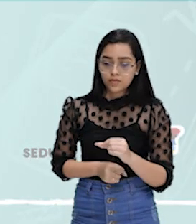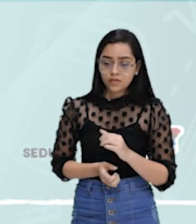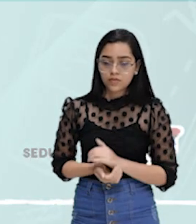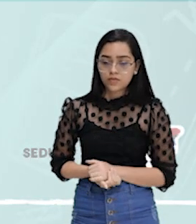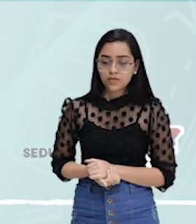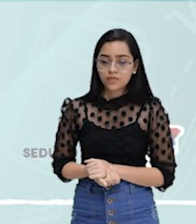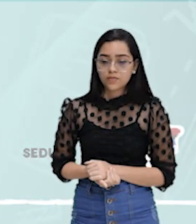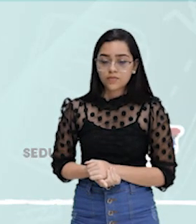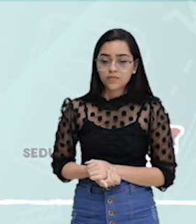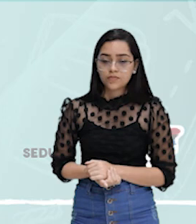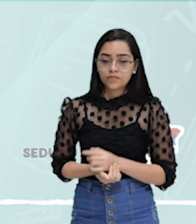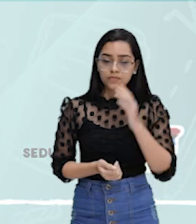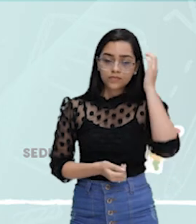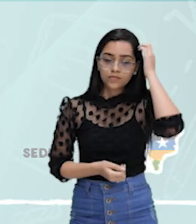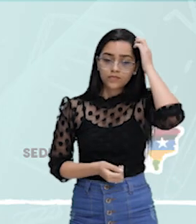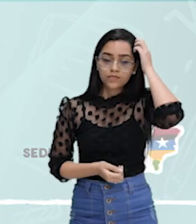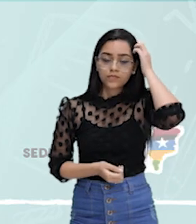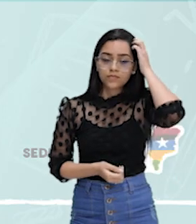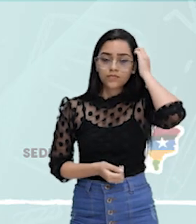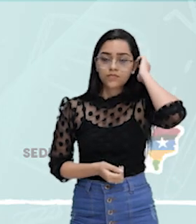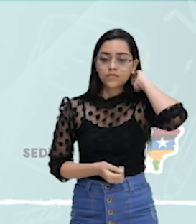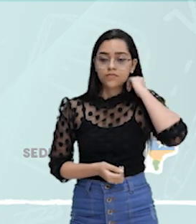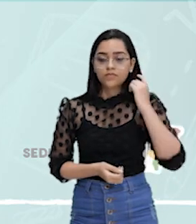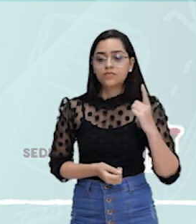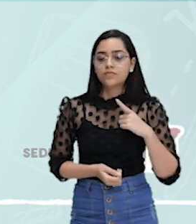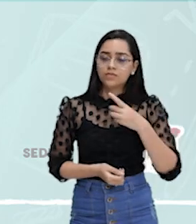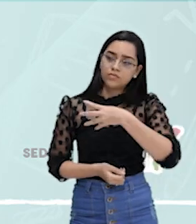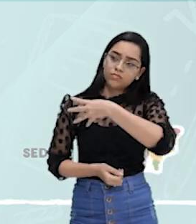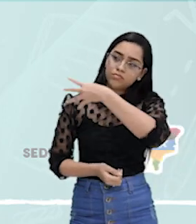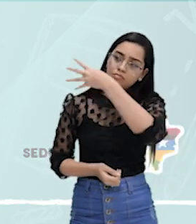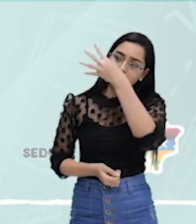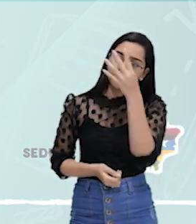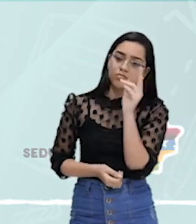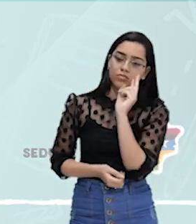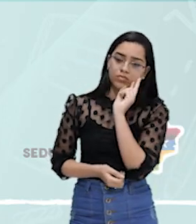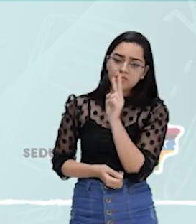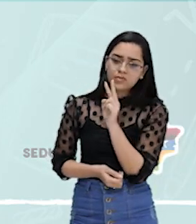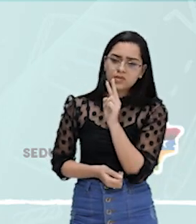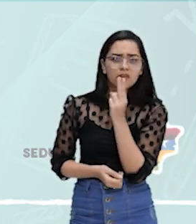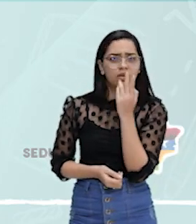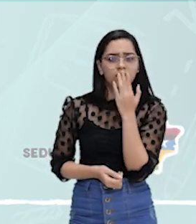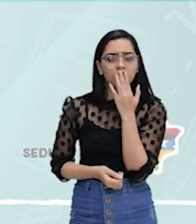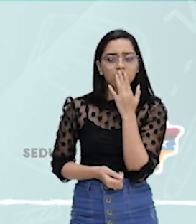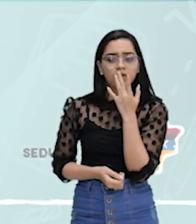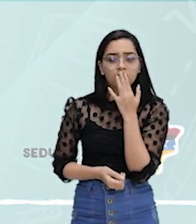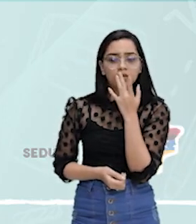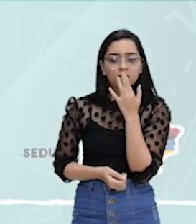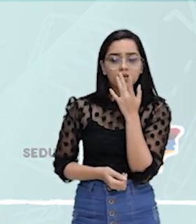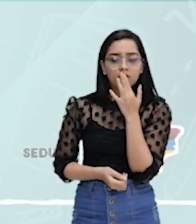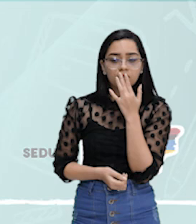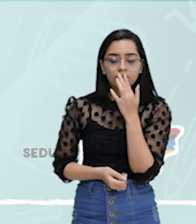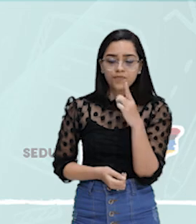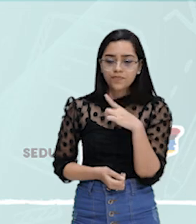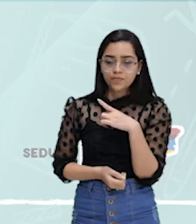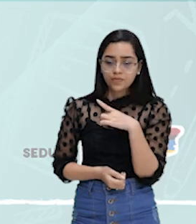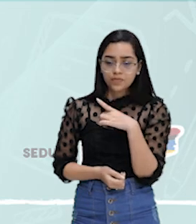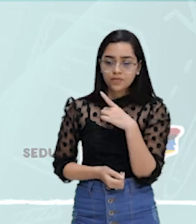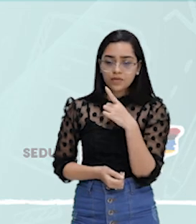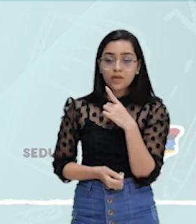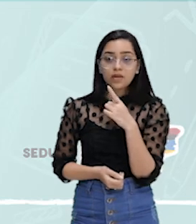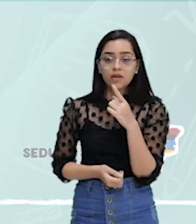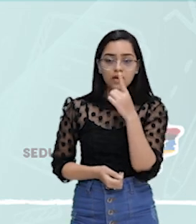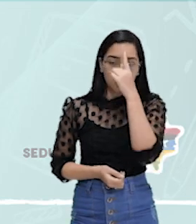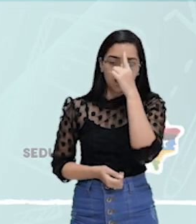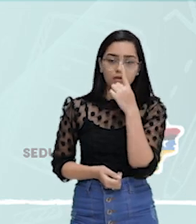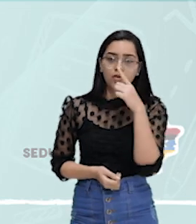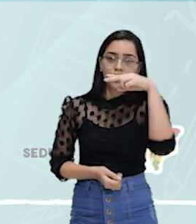vestibular passado. Um símbolo, né, que se a gente olha para o colorido é interessante. A gente olha para a imagem do nó,